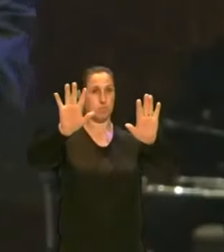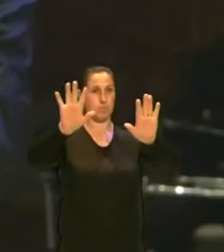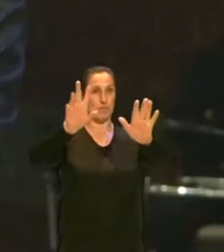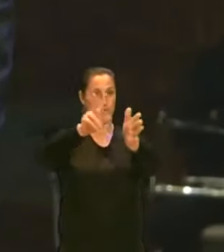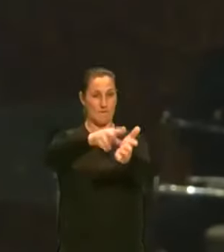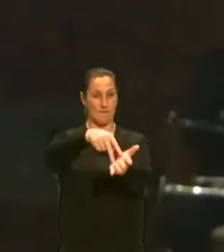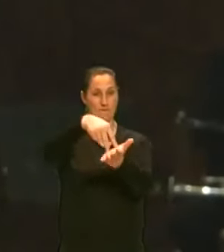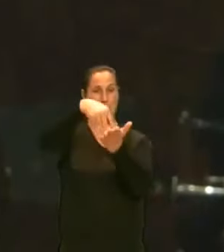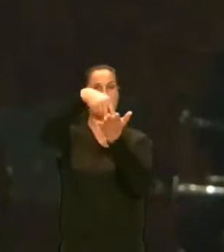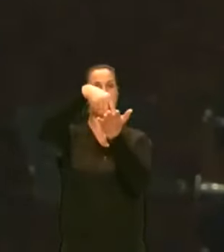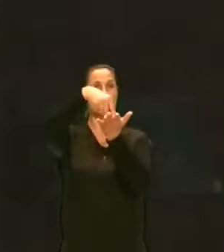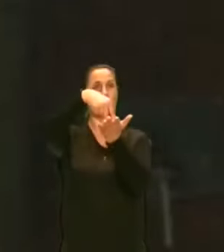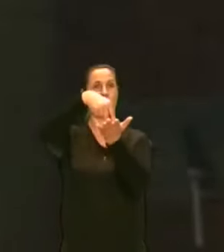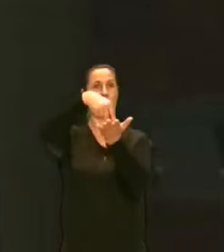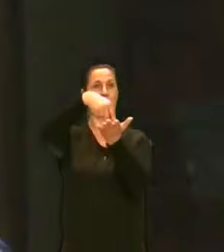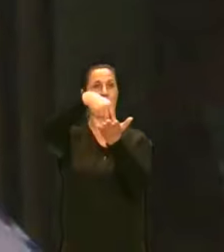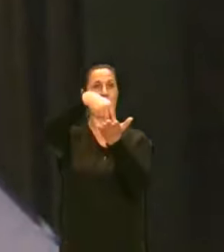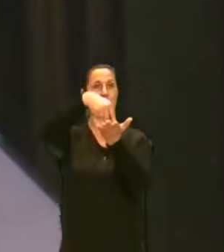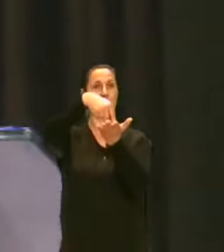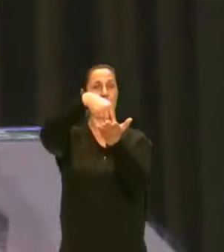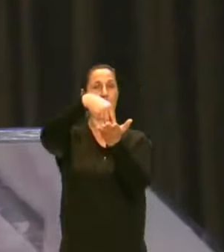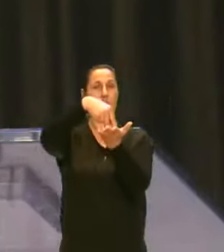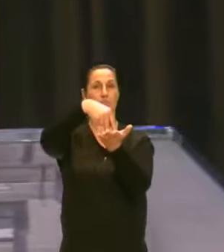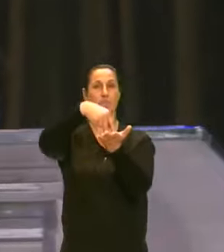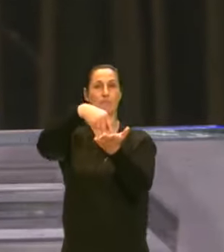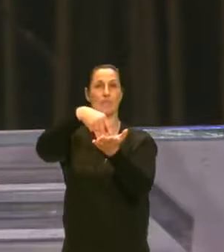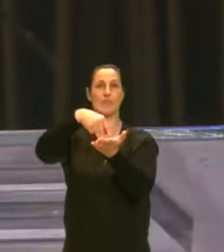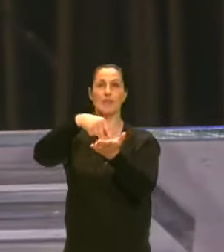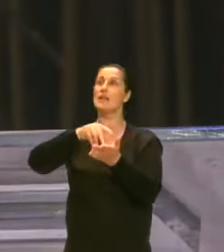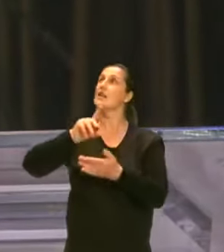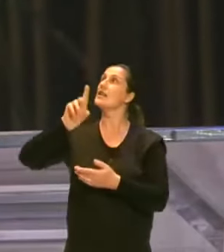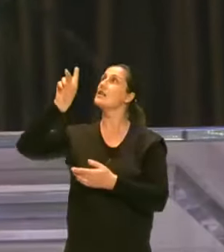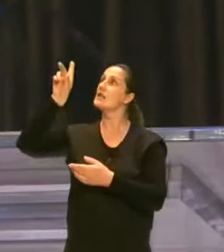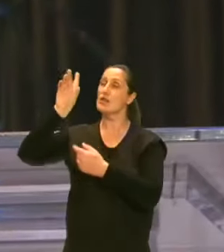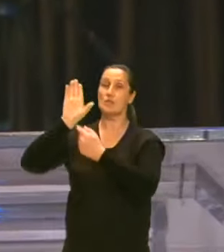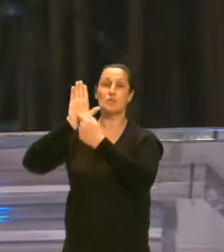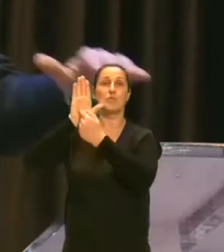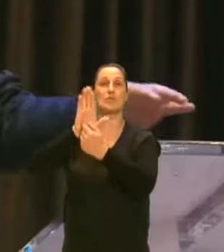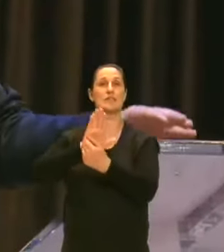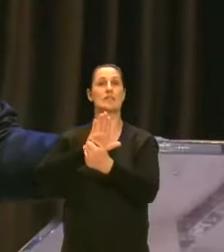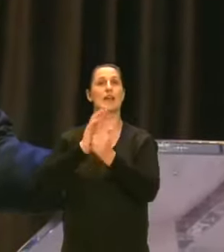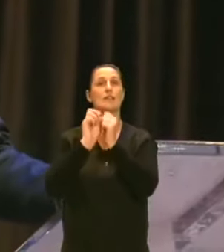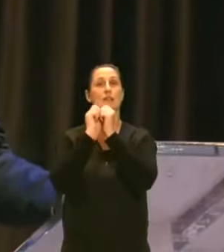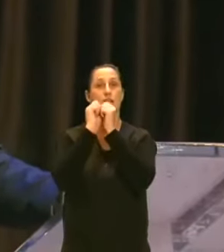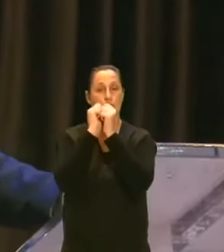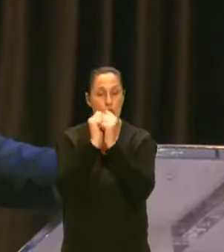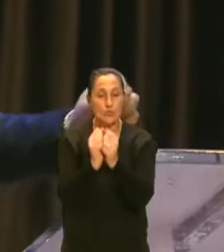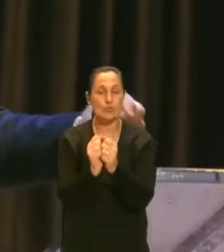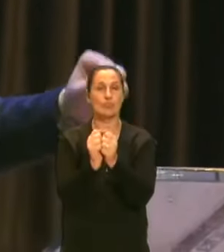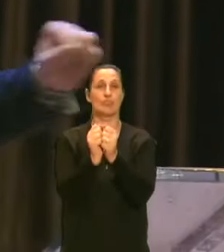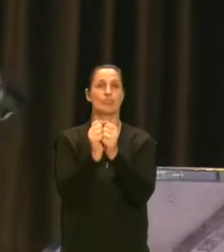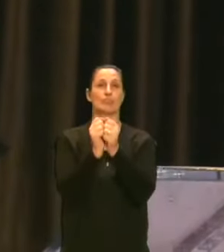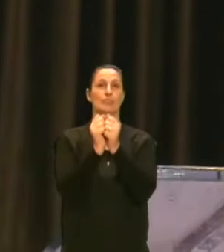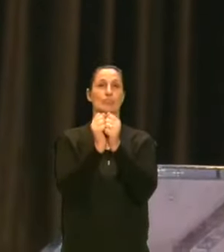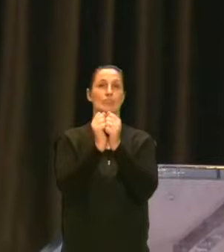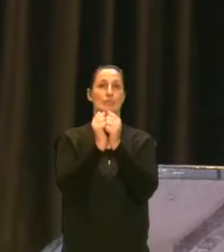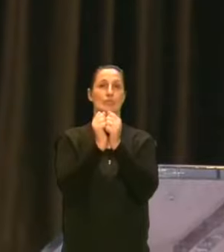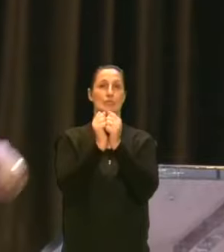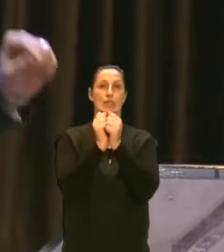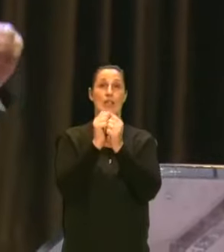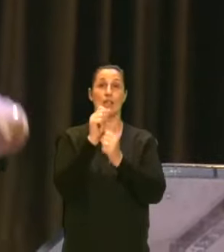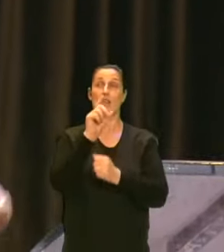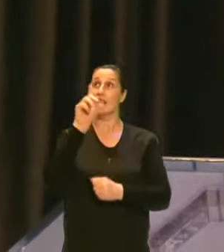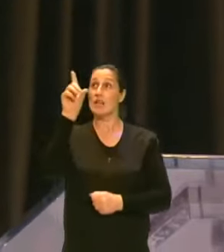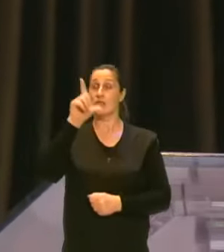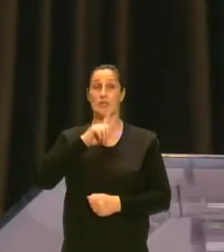firmados na rocha. É noite de Deus mostrar que como sombra Ele tem corrido junto com a gente na peregrinação. Deus está aqui.